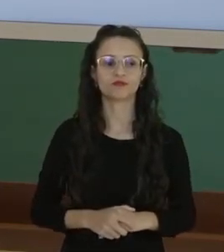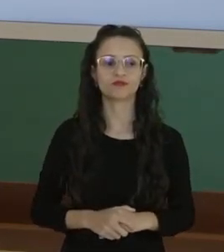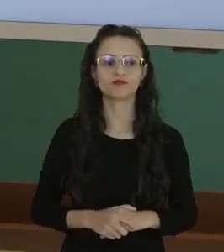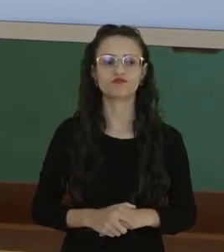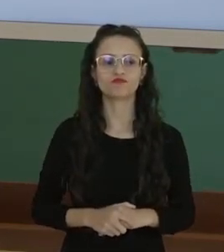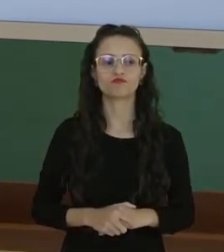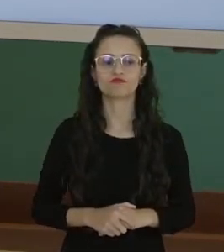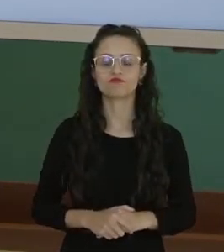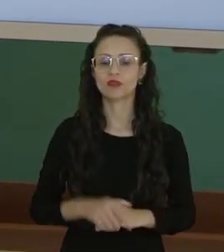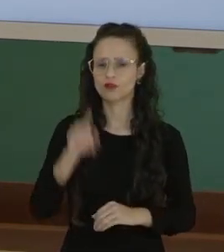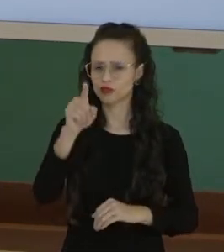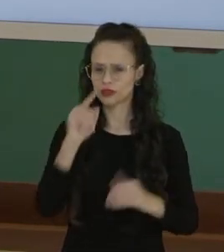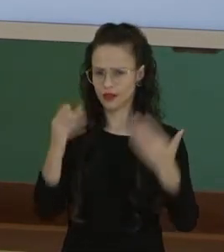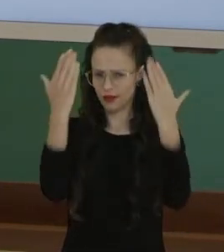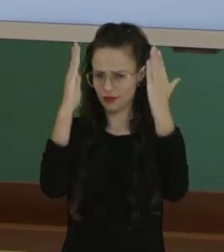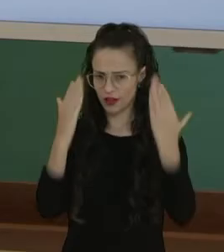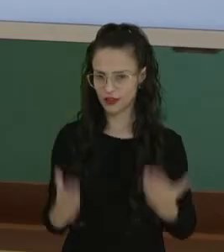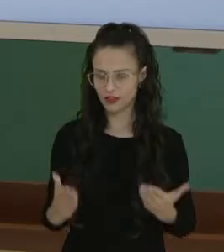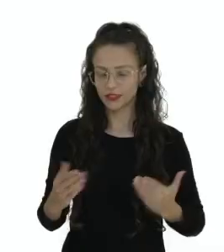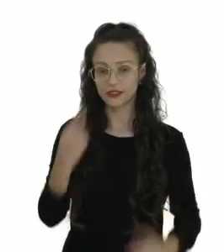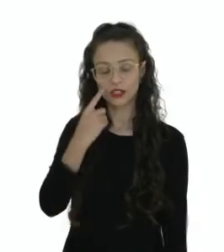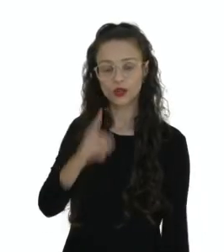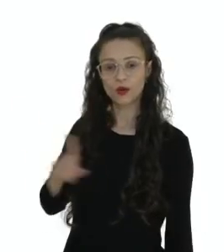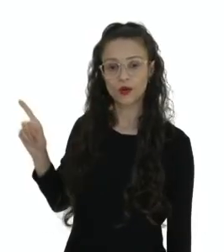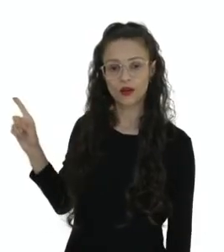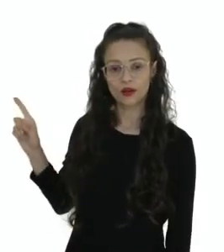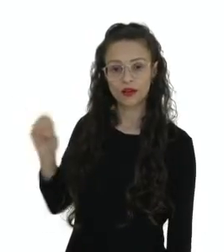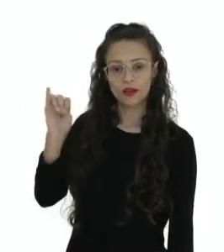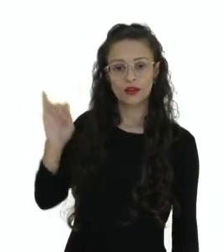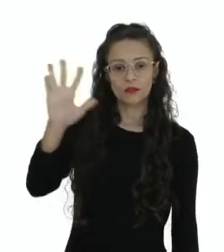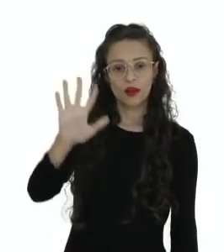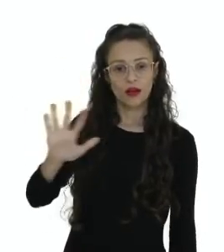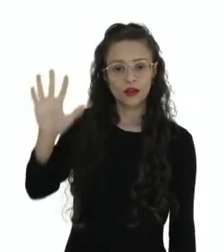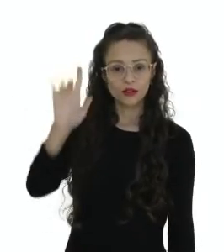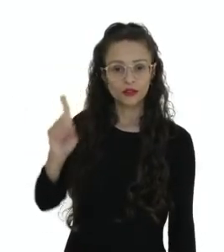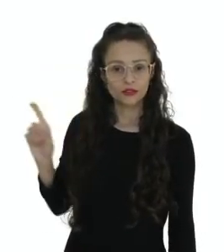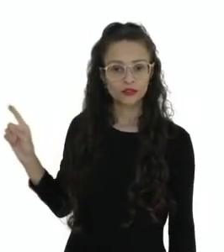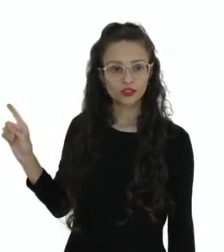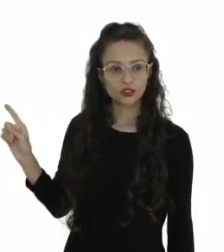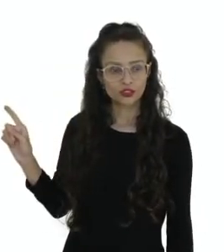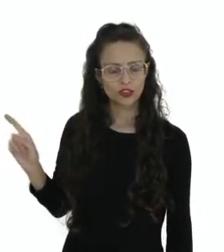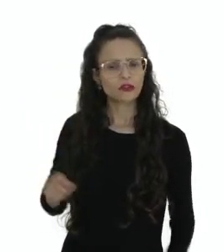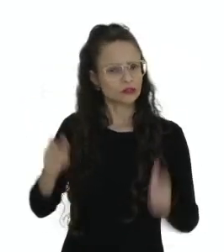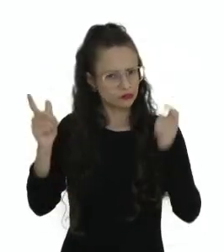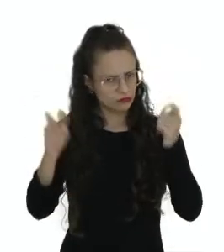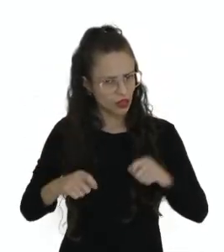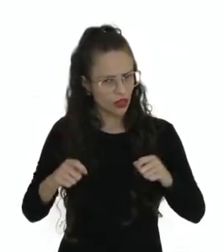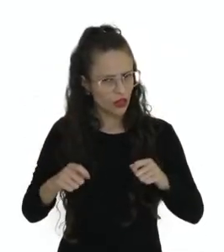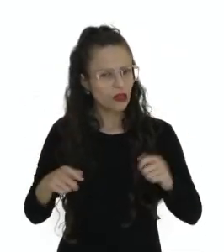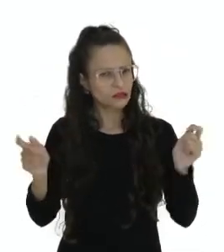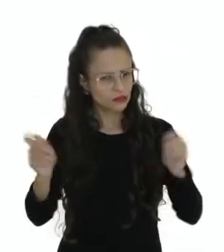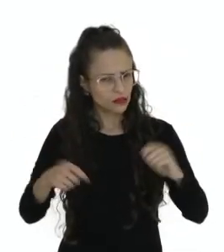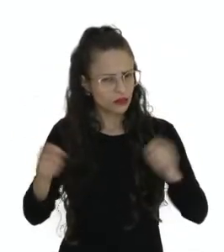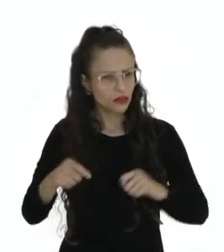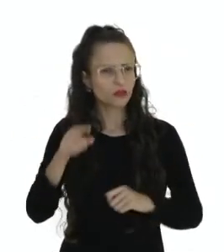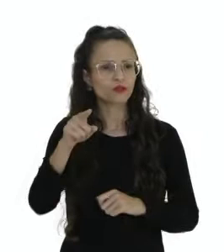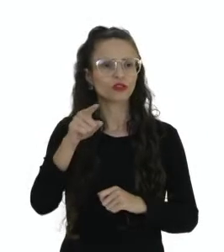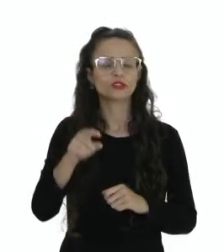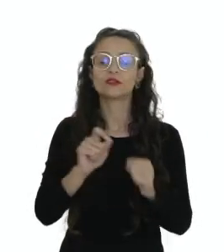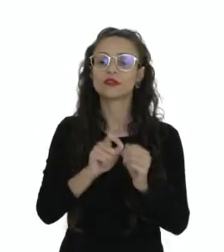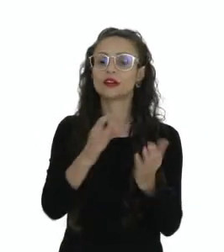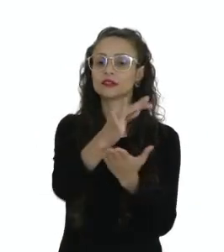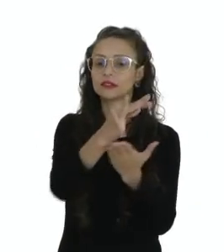Vejam, analise cuidadosamente o GIF abaixo e isto é possível? Formule um pequeno